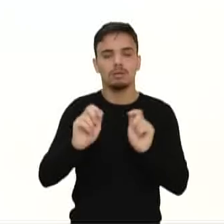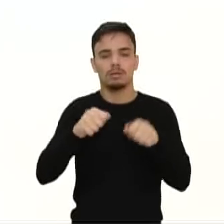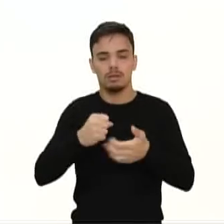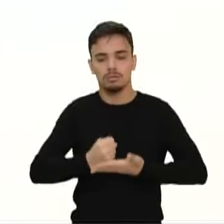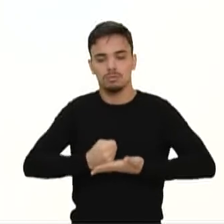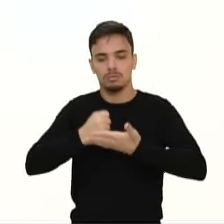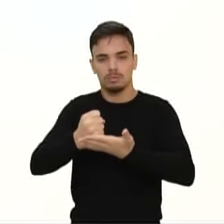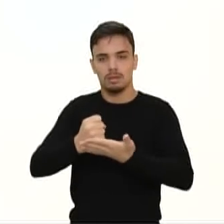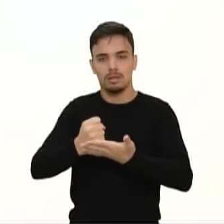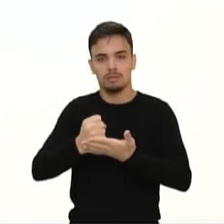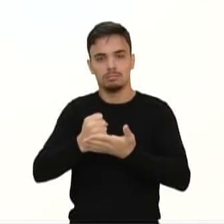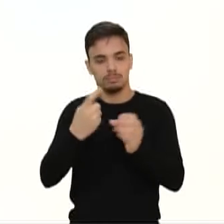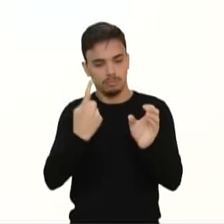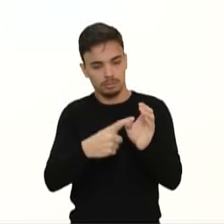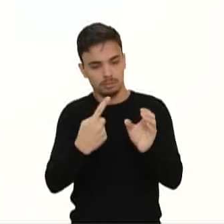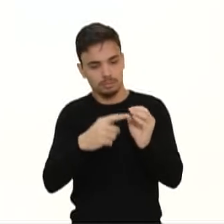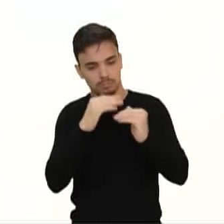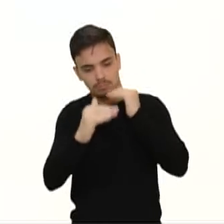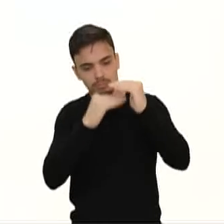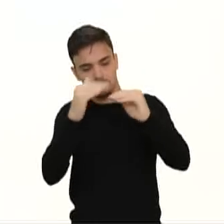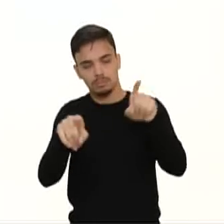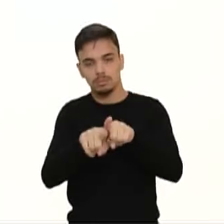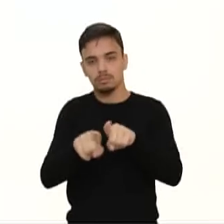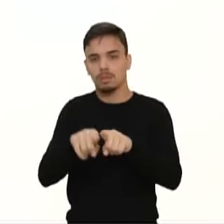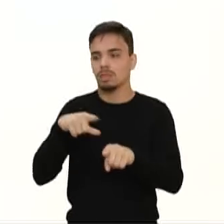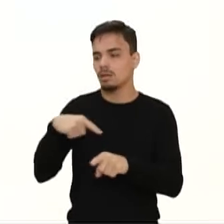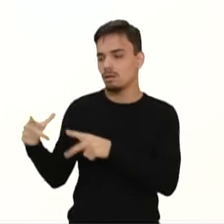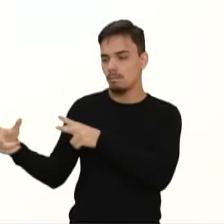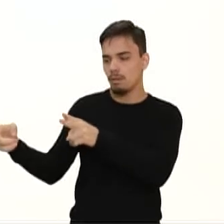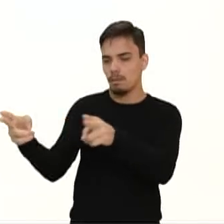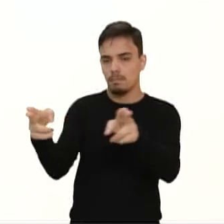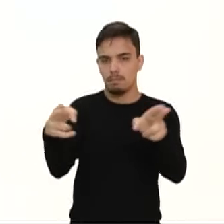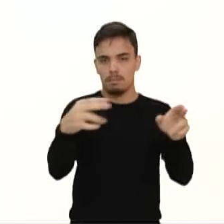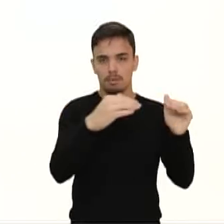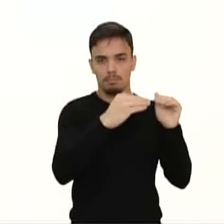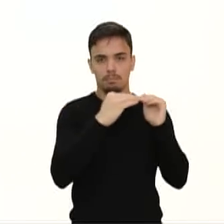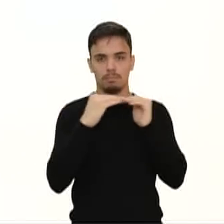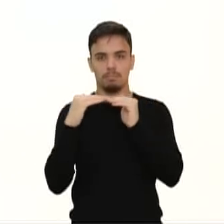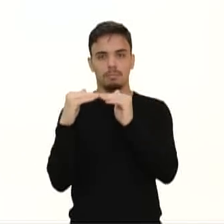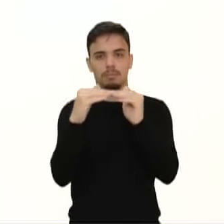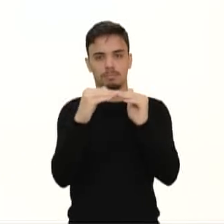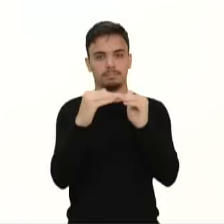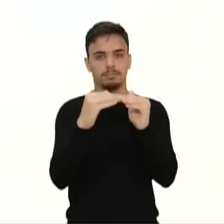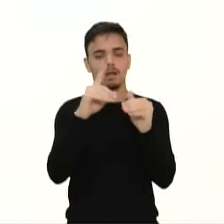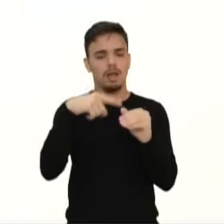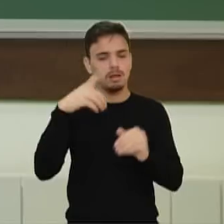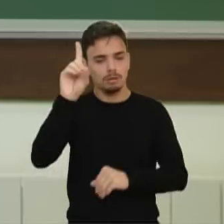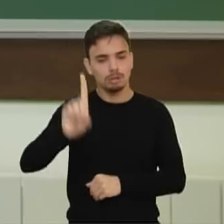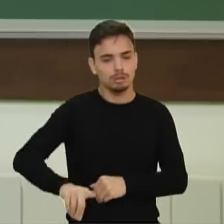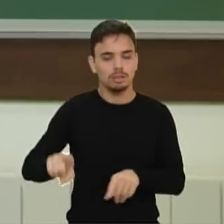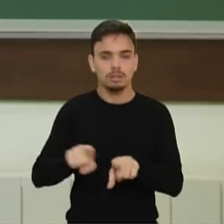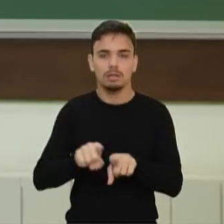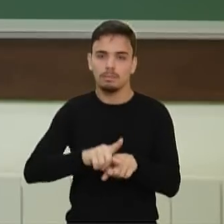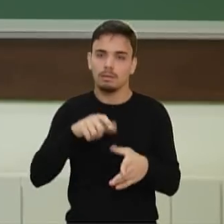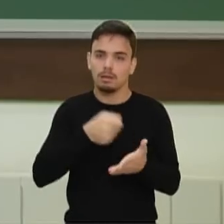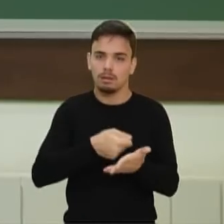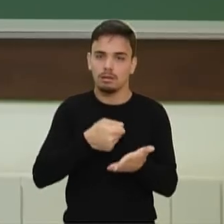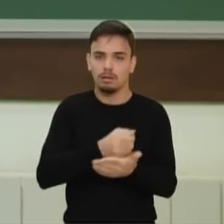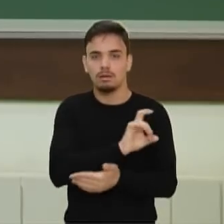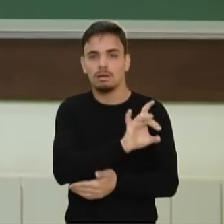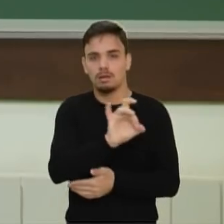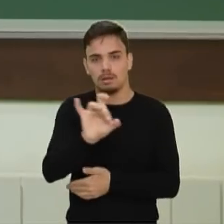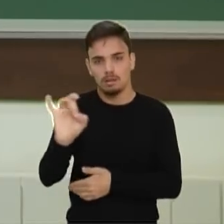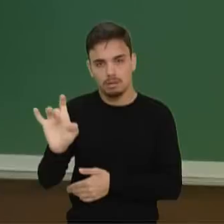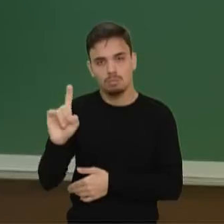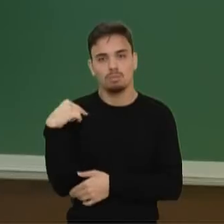cidadania, promove a igualdade. Então, é assim, um direito, diríamos, e um dever de cada um